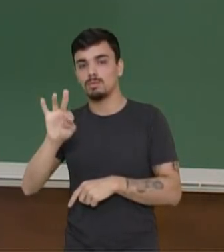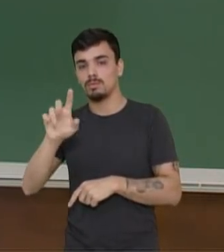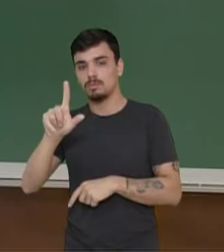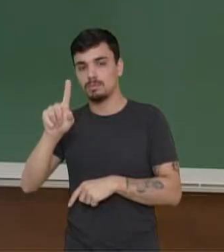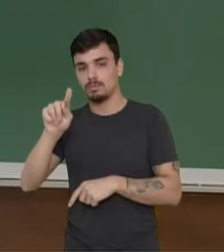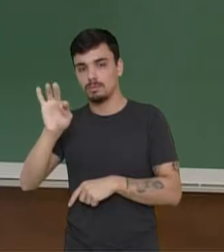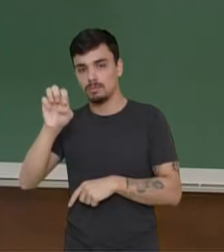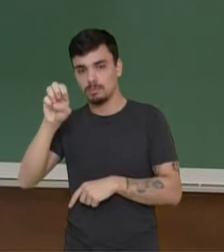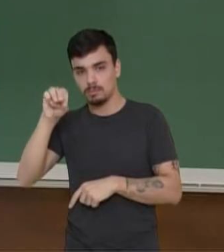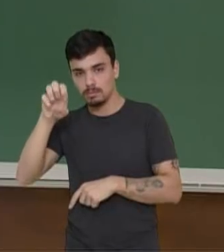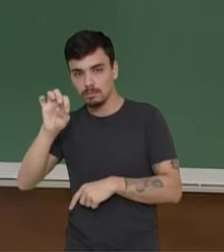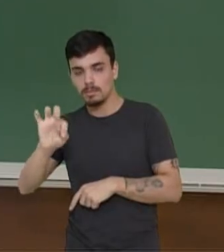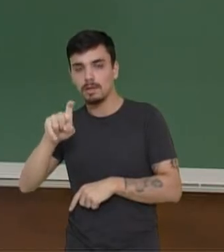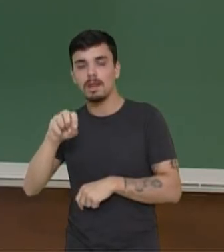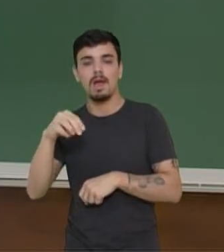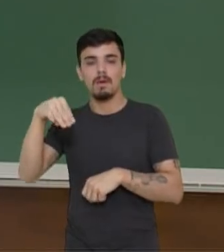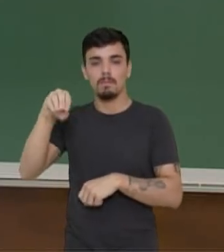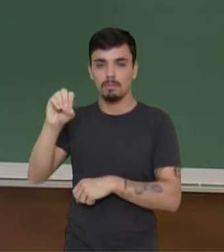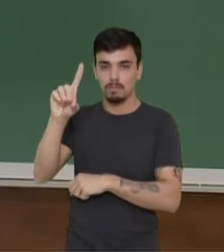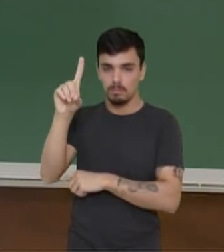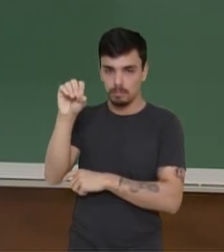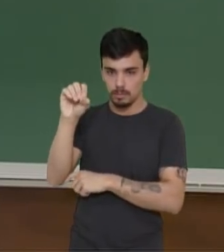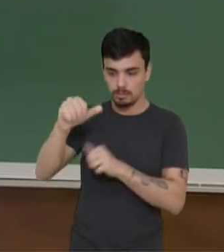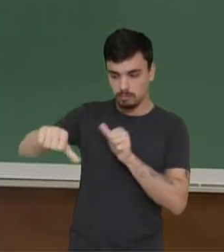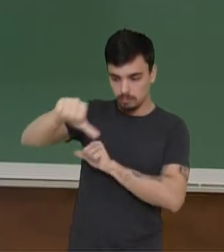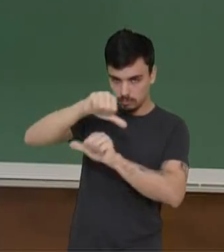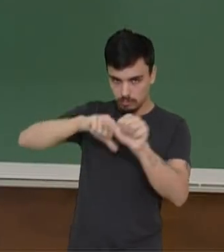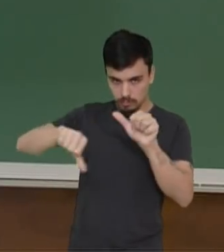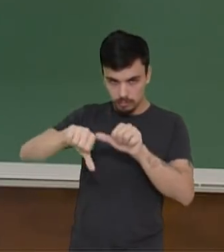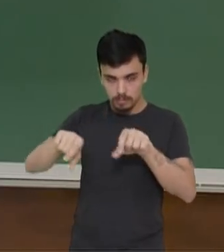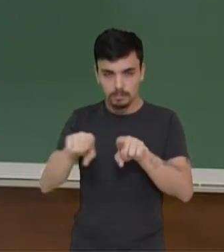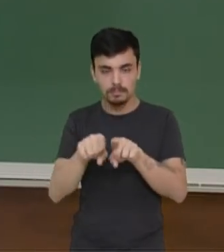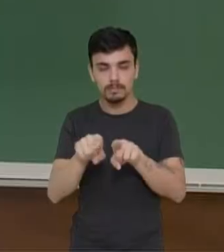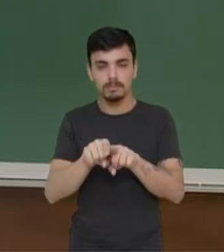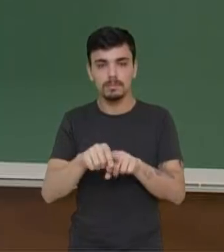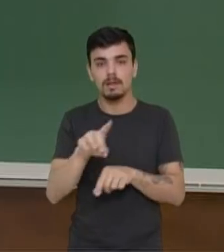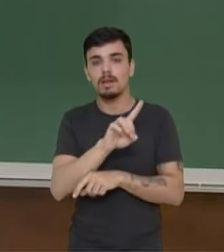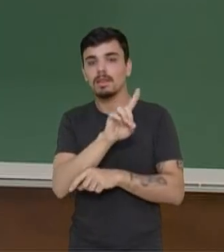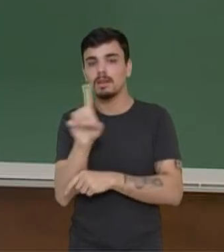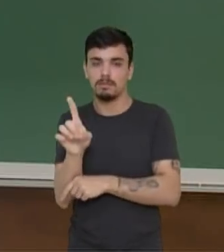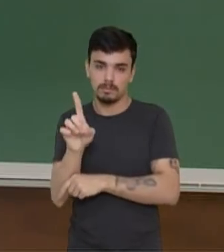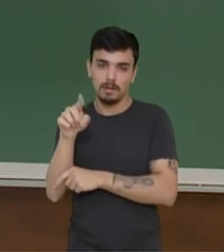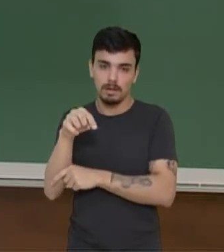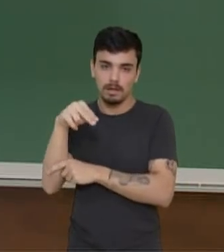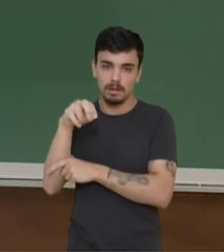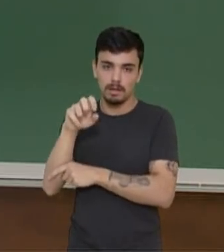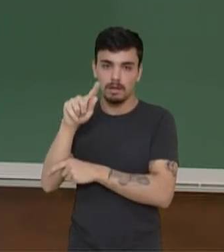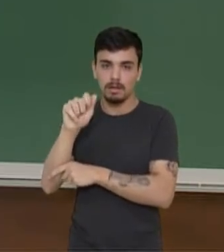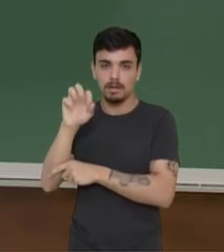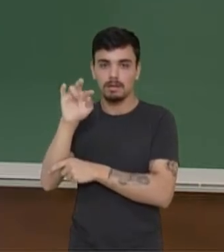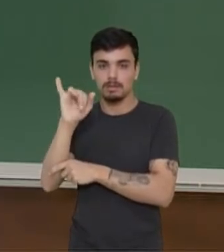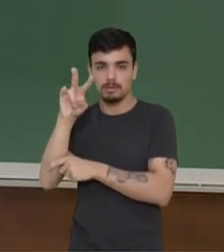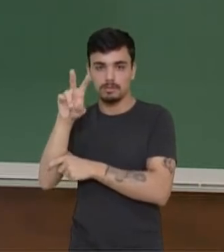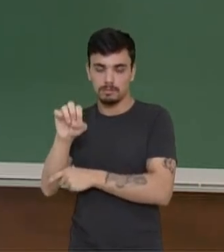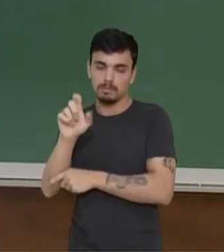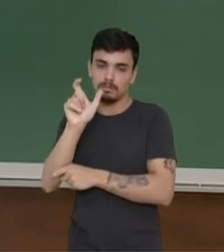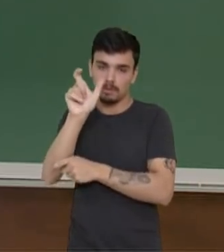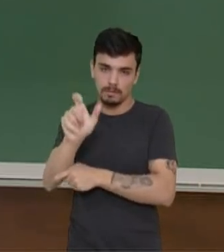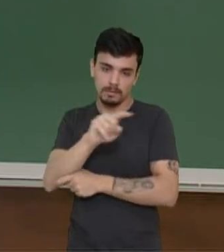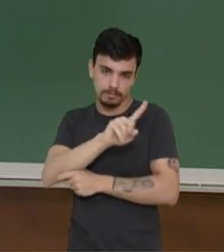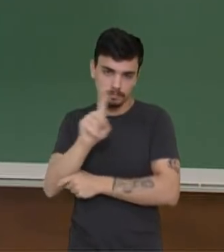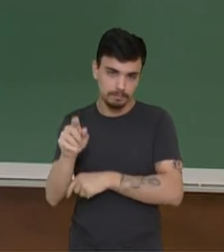um advérbio de modo que a gente tem aqui na palavra inutilmente. Não advérbio de negação, como a própria palavra já